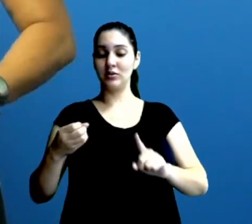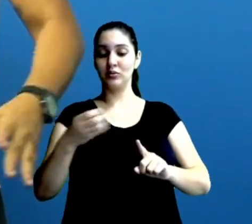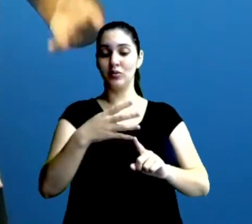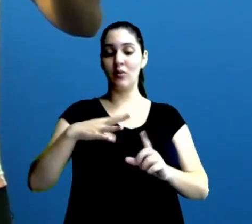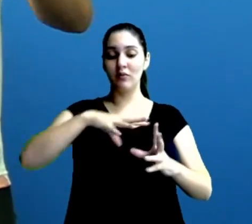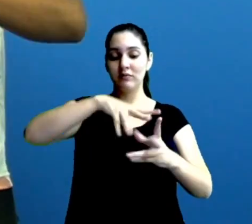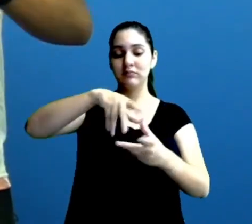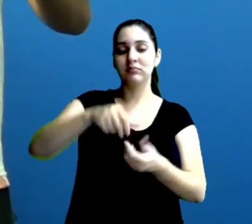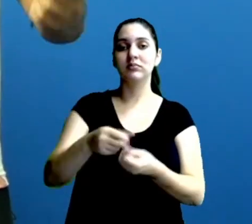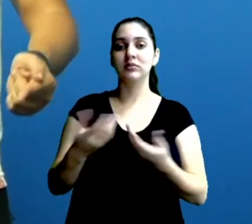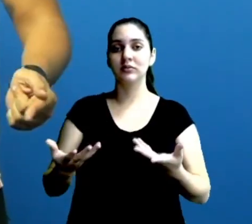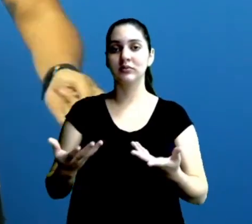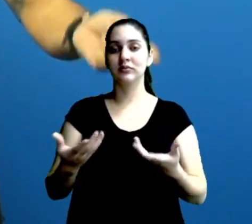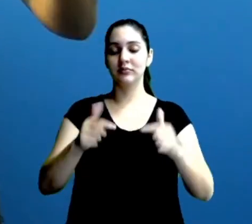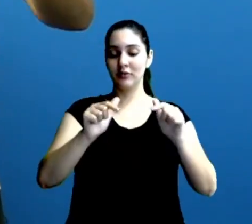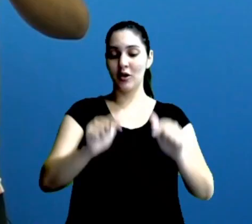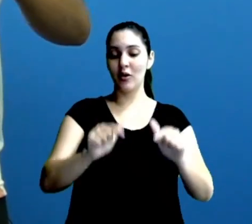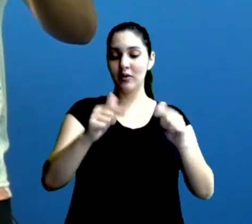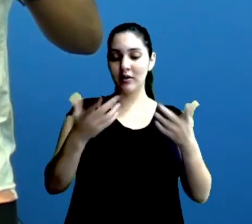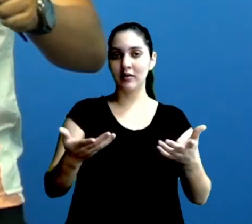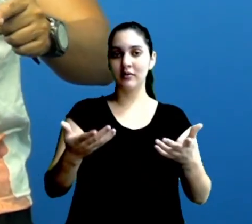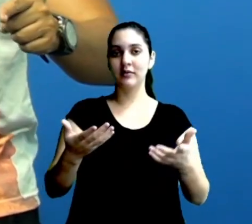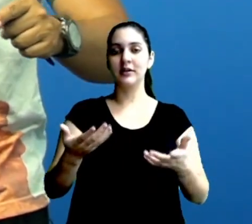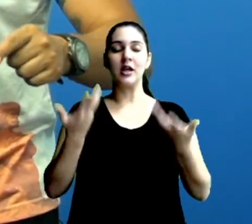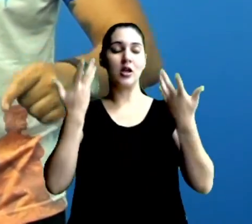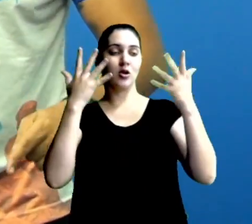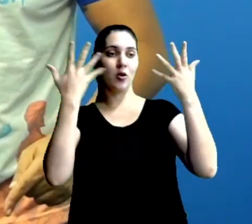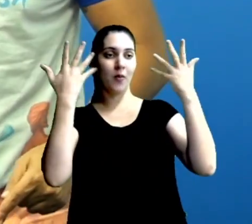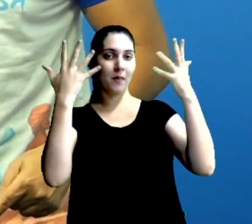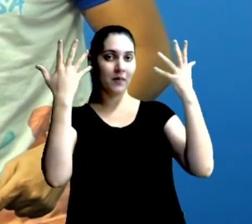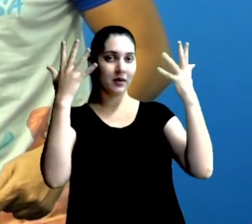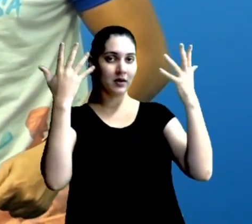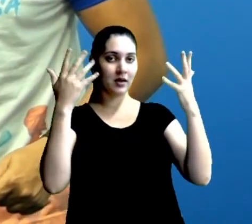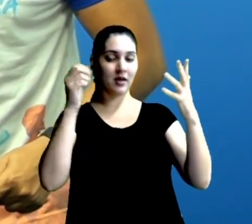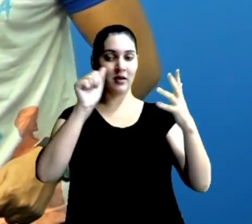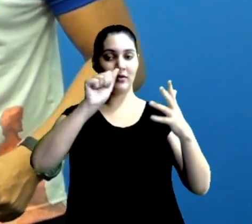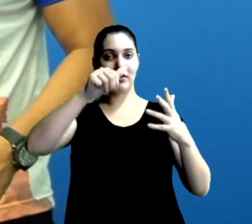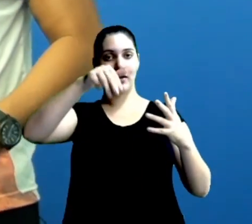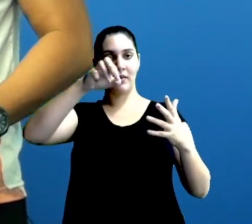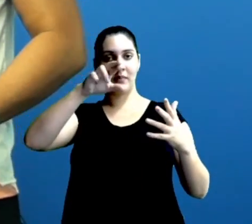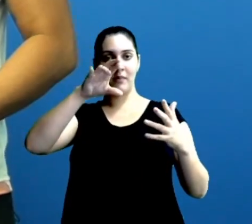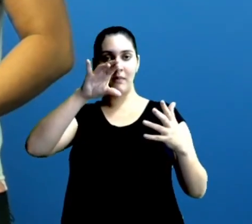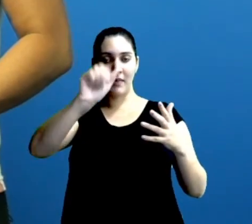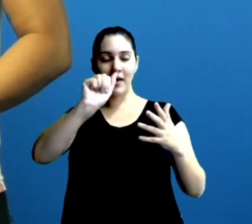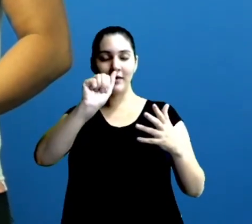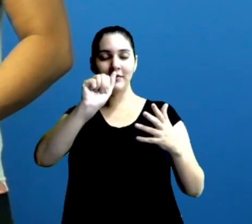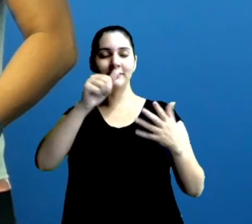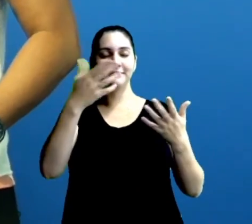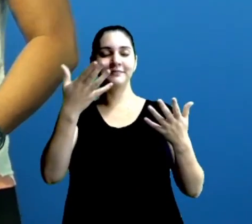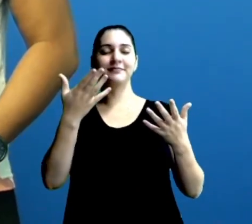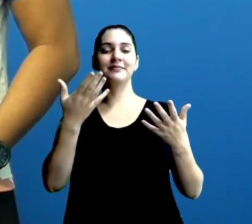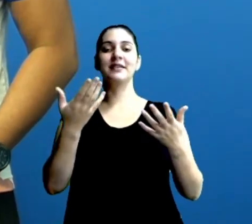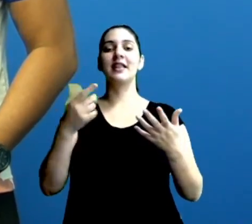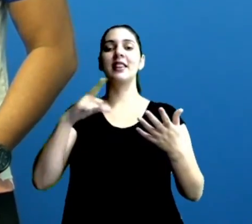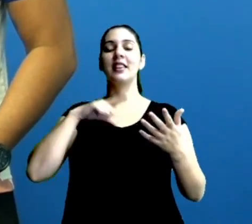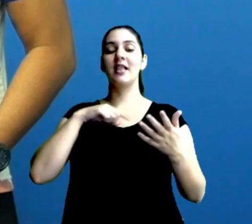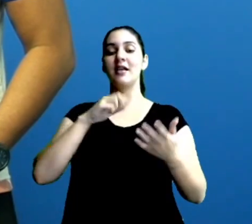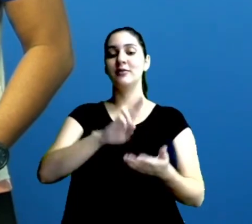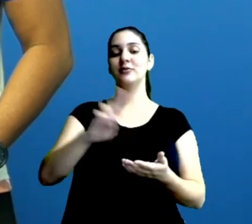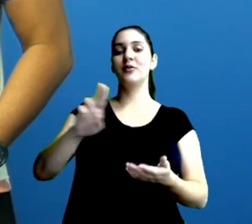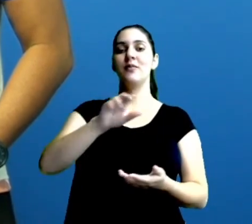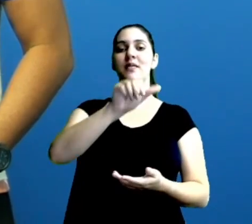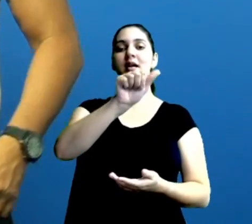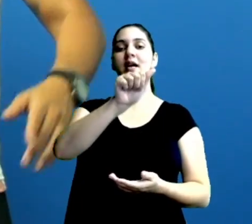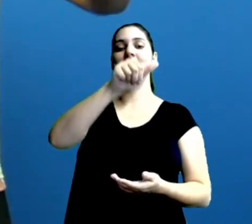mundo. E aí esse novo continente, em homenagem ao Américo Vespúcio, recebe o nome de